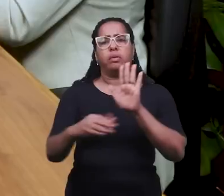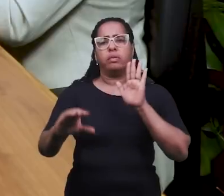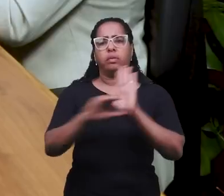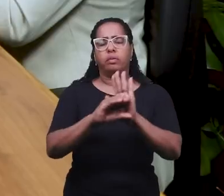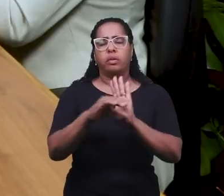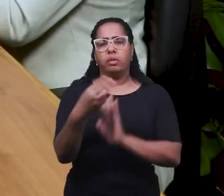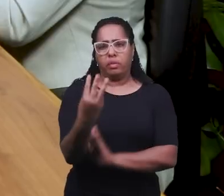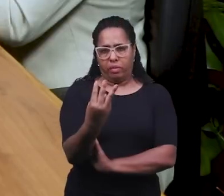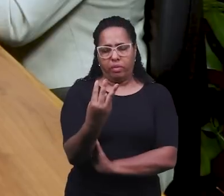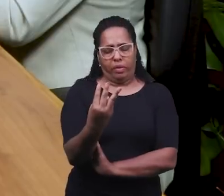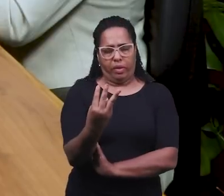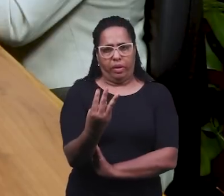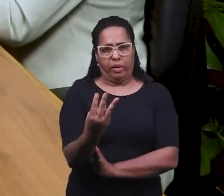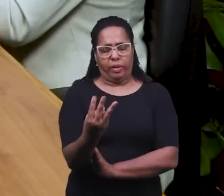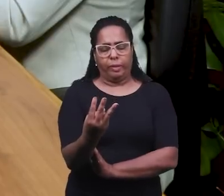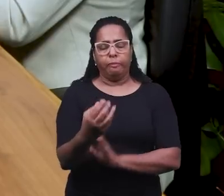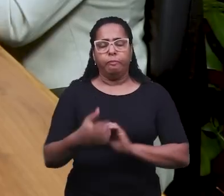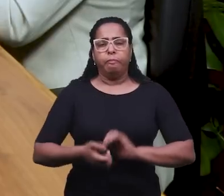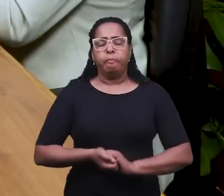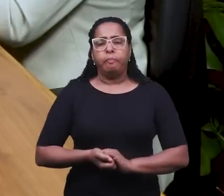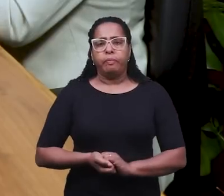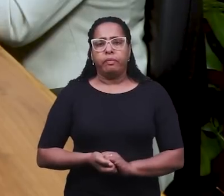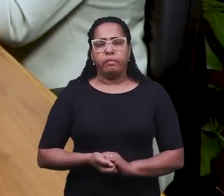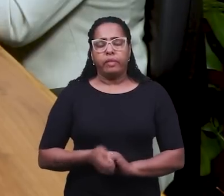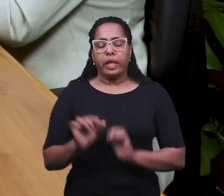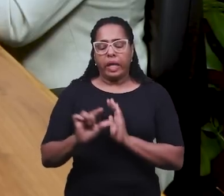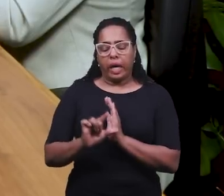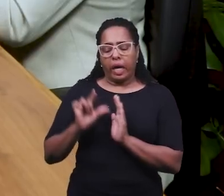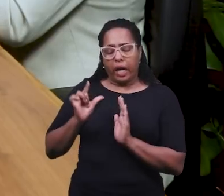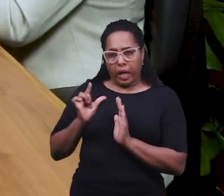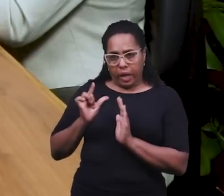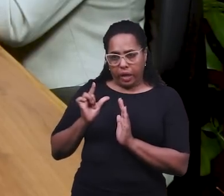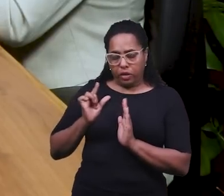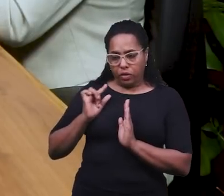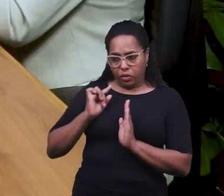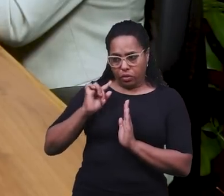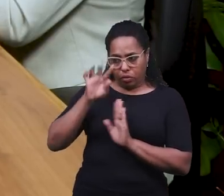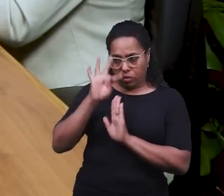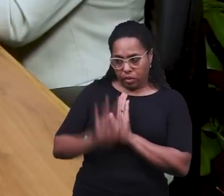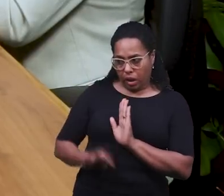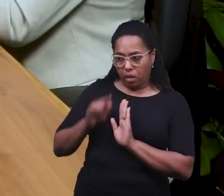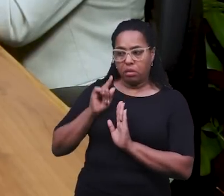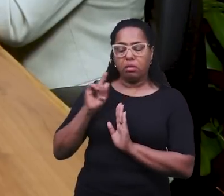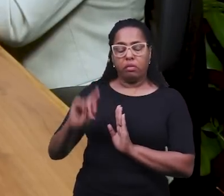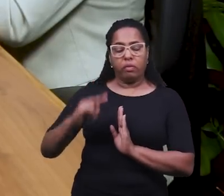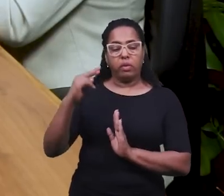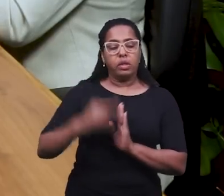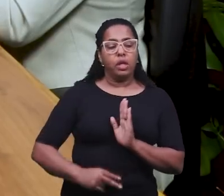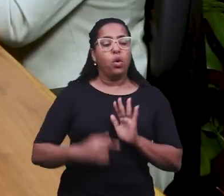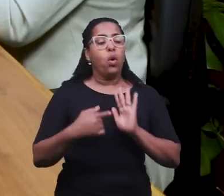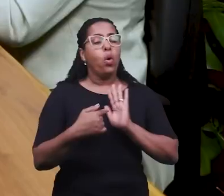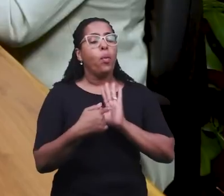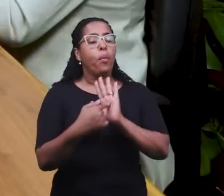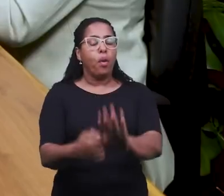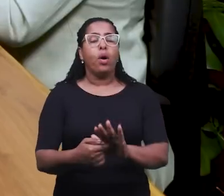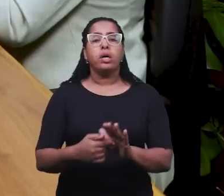capítulo 3, logo antes desse texto que você leu, fala sobre o